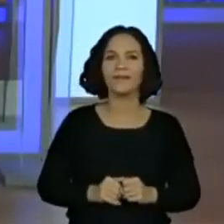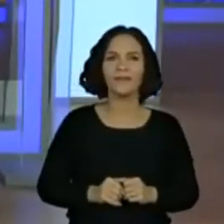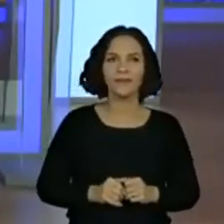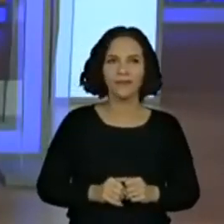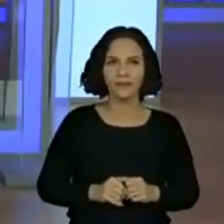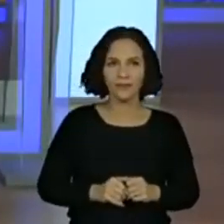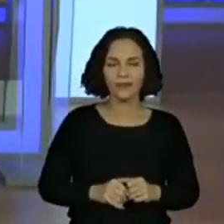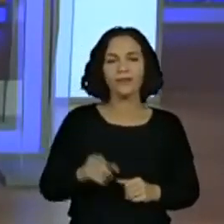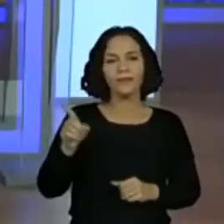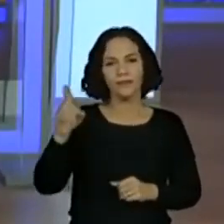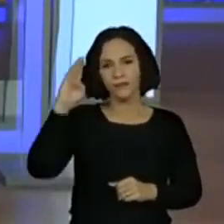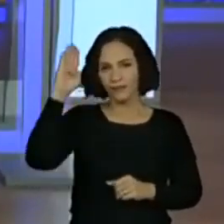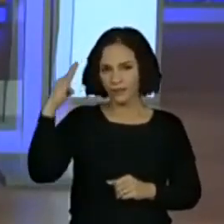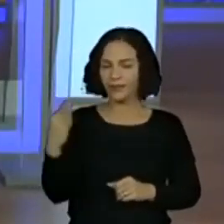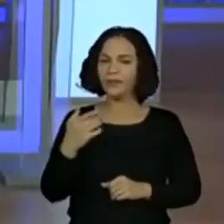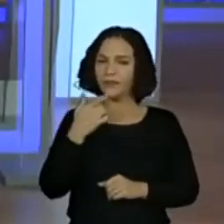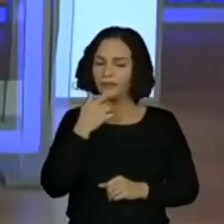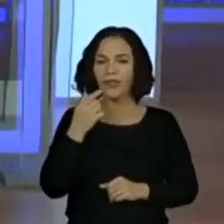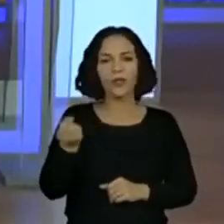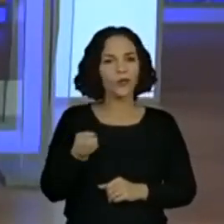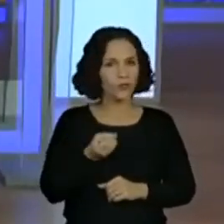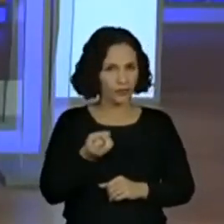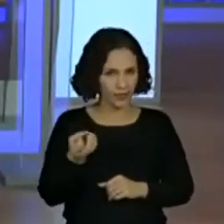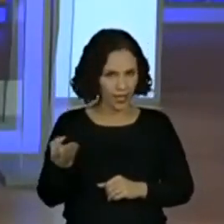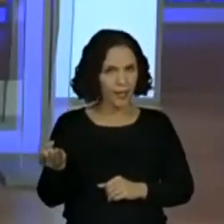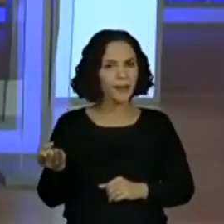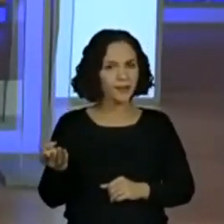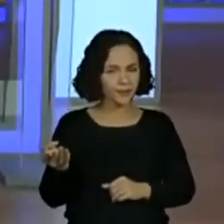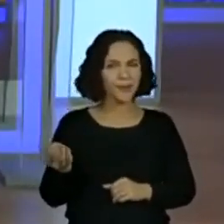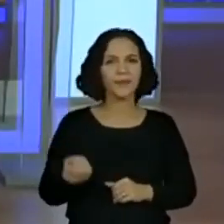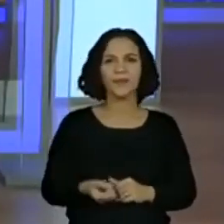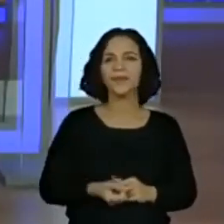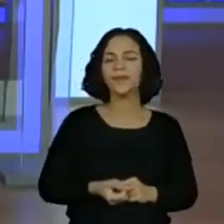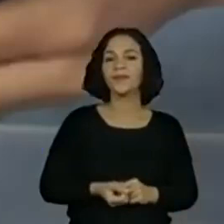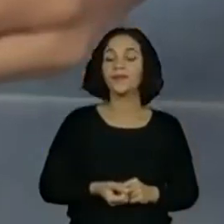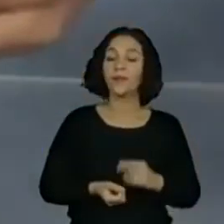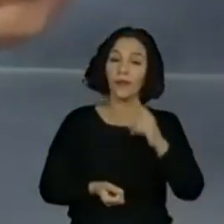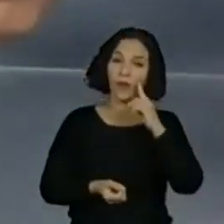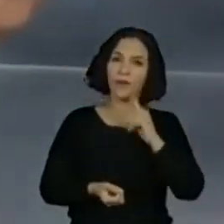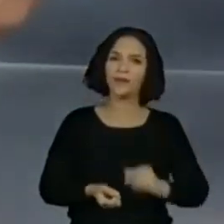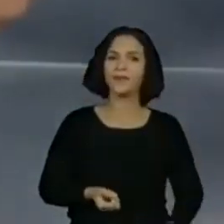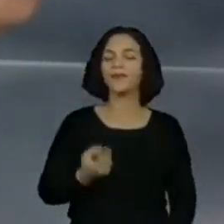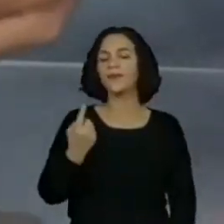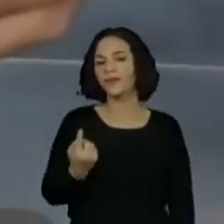A professora Kelly vai contar, tá bom, para vocês? Tá, ó. Vamos lá?